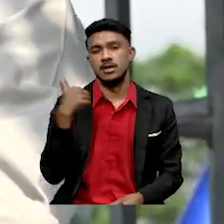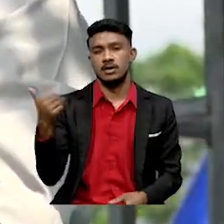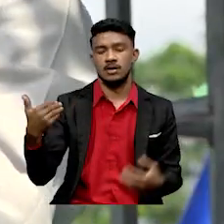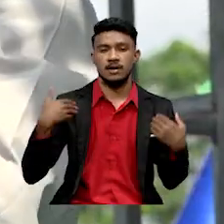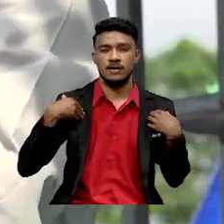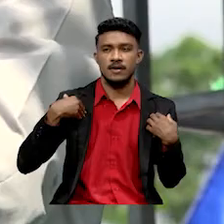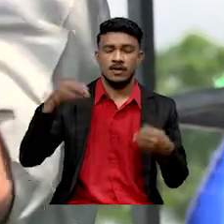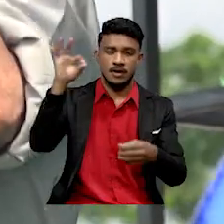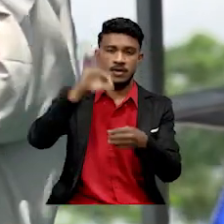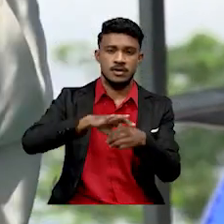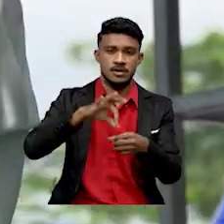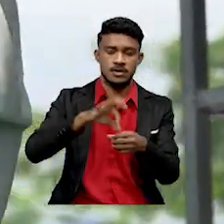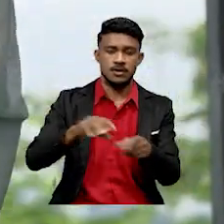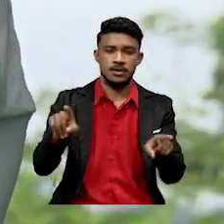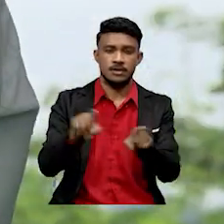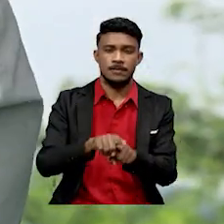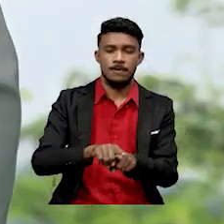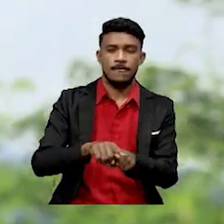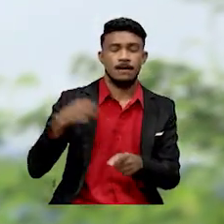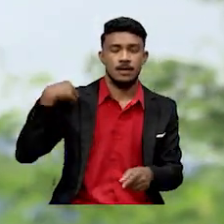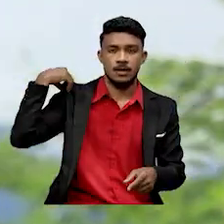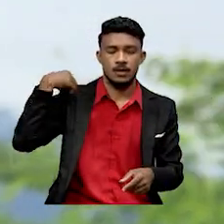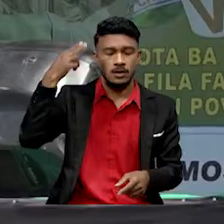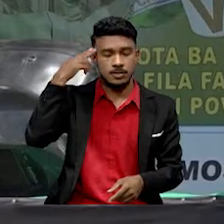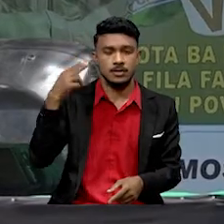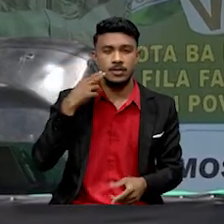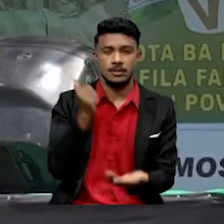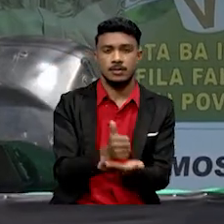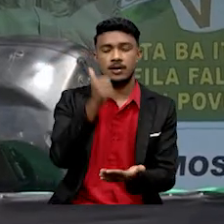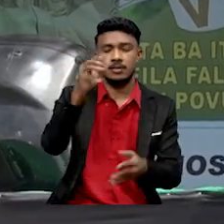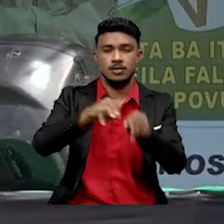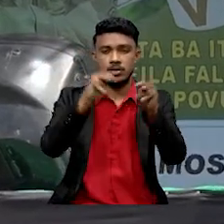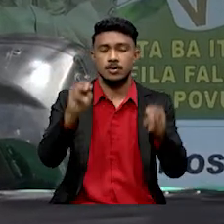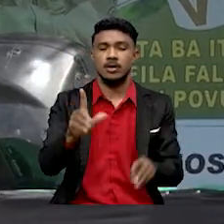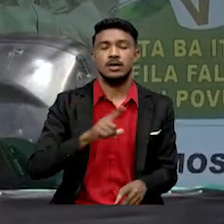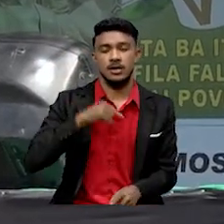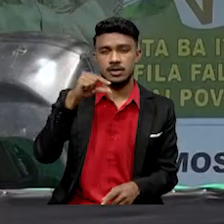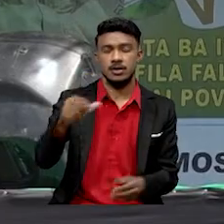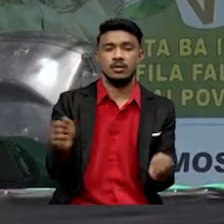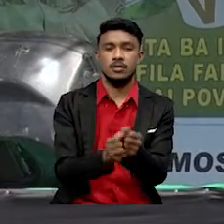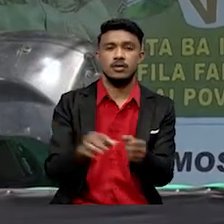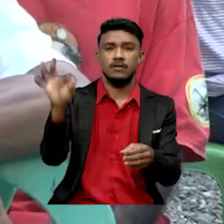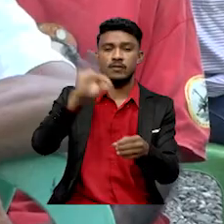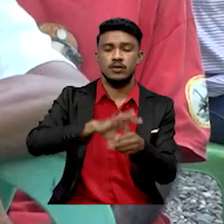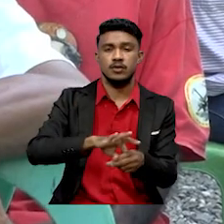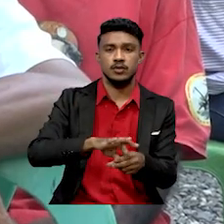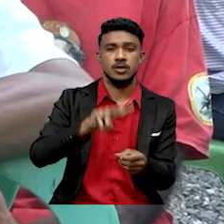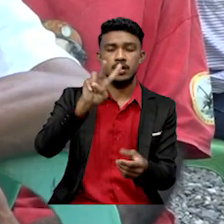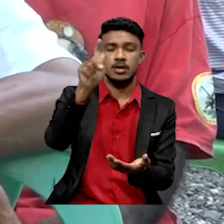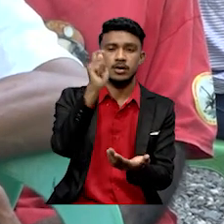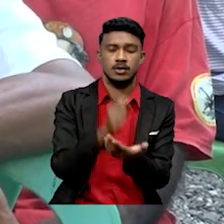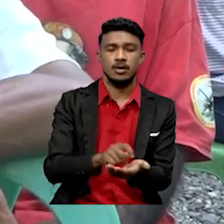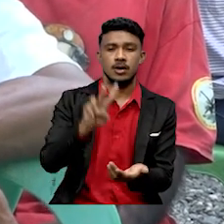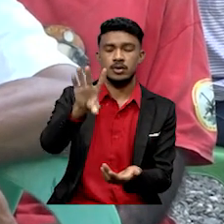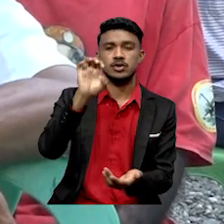eleison presidensial primeiro volta kandidato Sefe Estado Zera Ramzorta manan iha munisipi Likisa hobotus rihun ruanulu atus rua